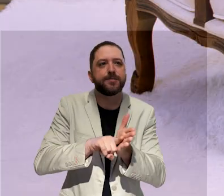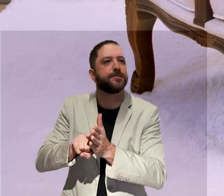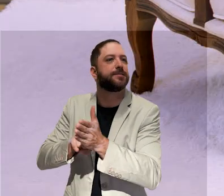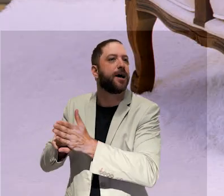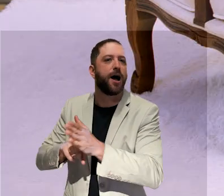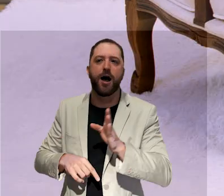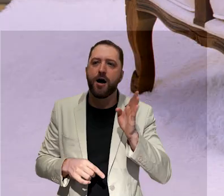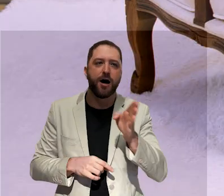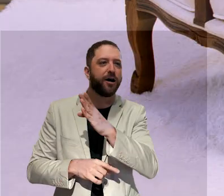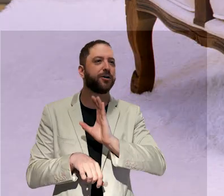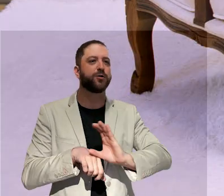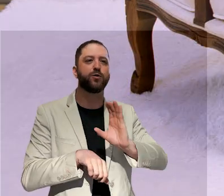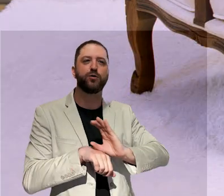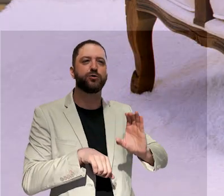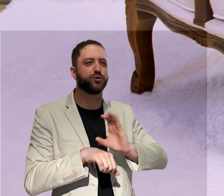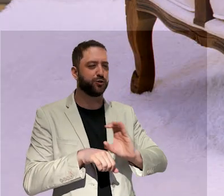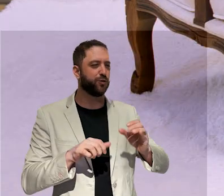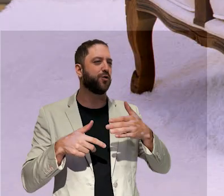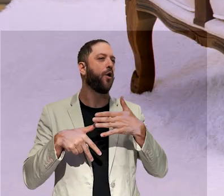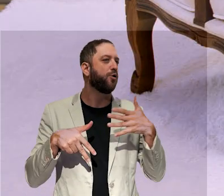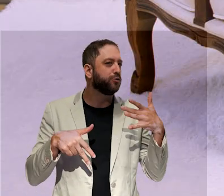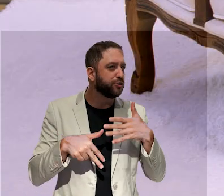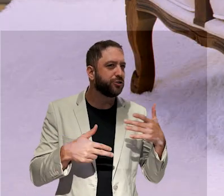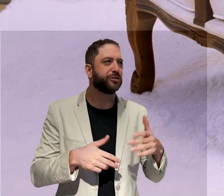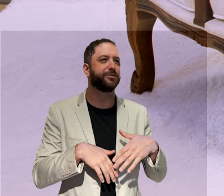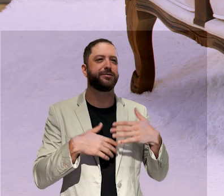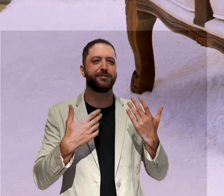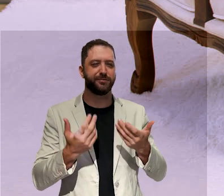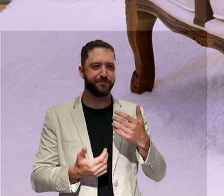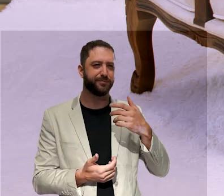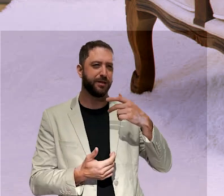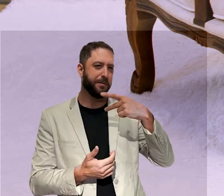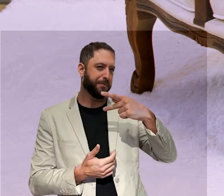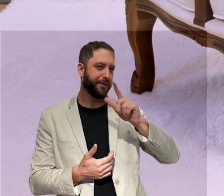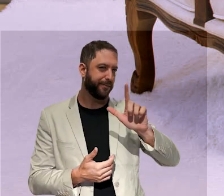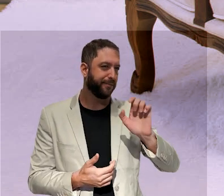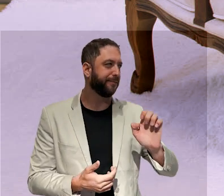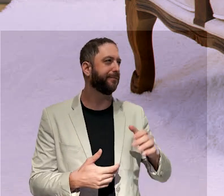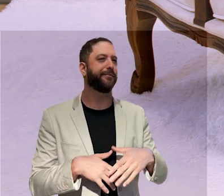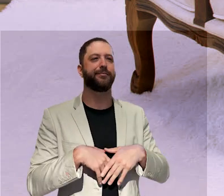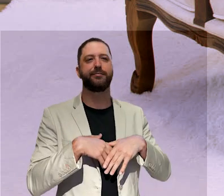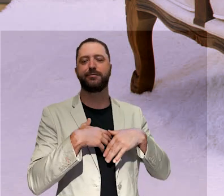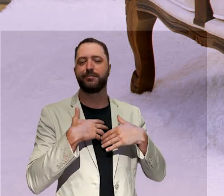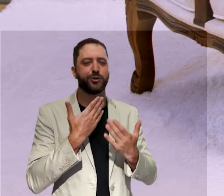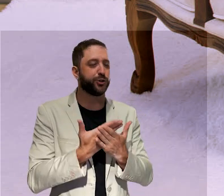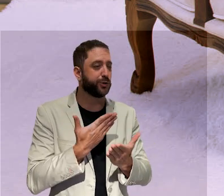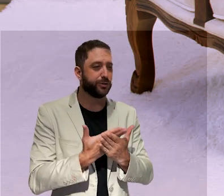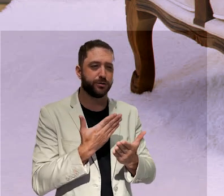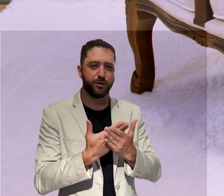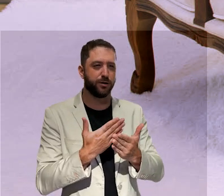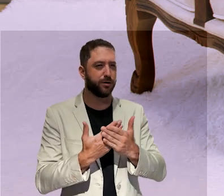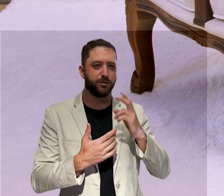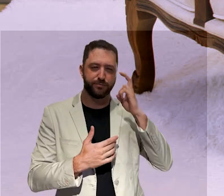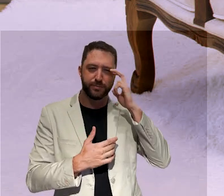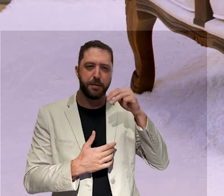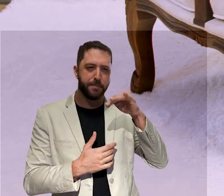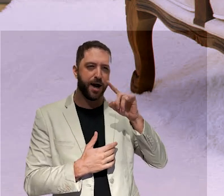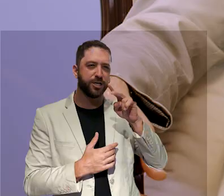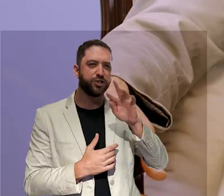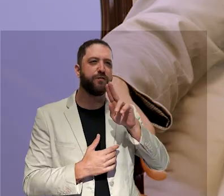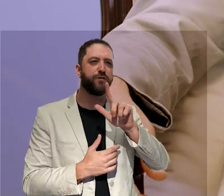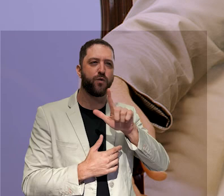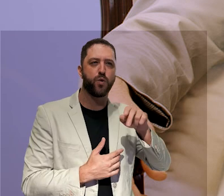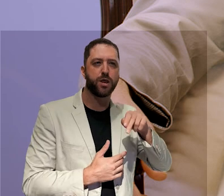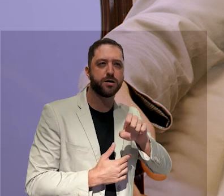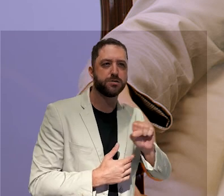Falei, nossa, e fiz curso de coach, programação neurolinguística, e fui estudando mindfulness.